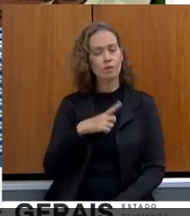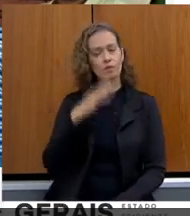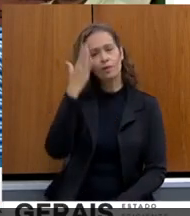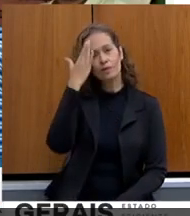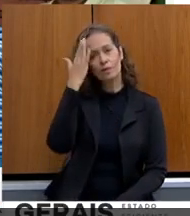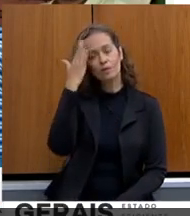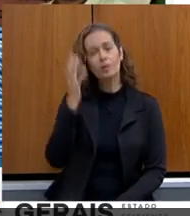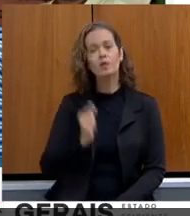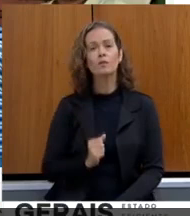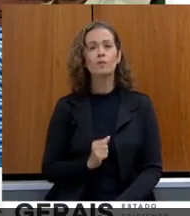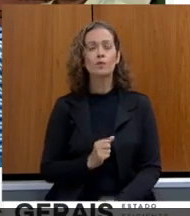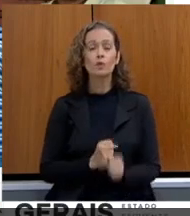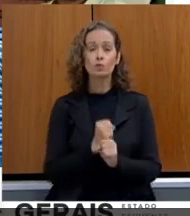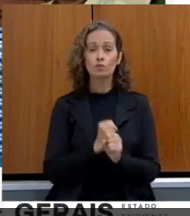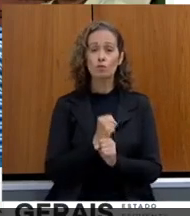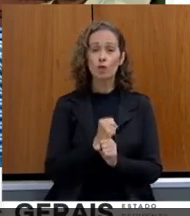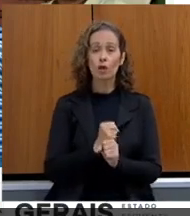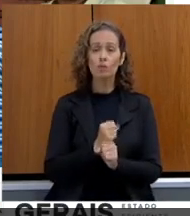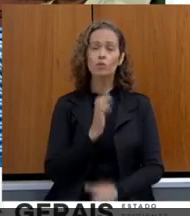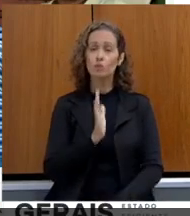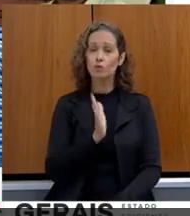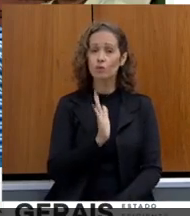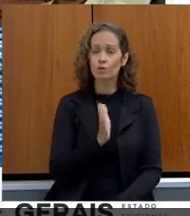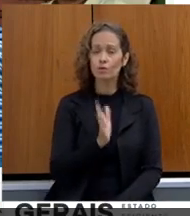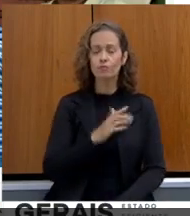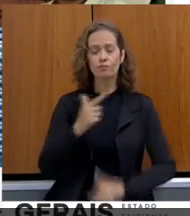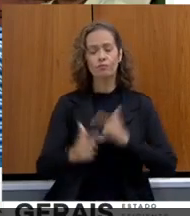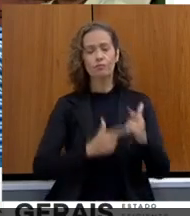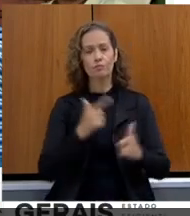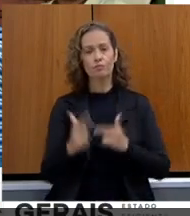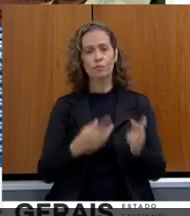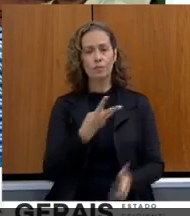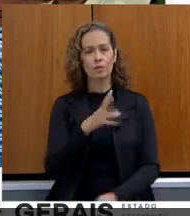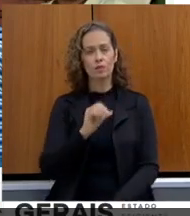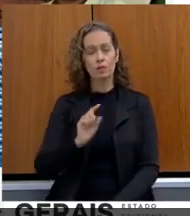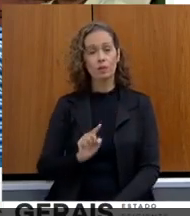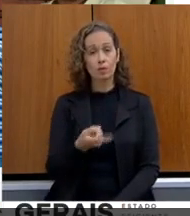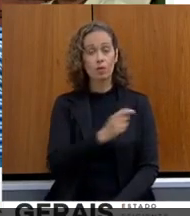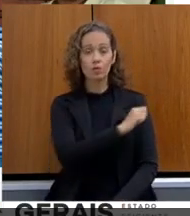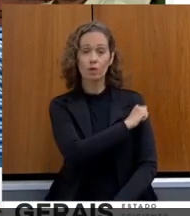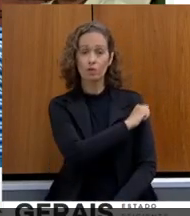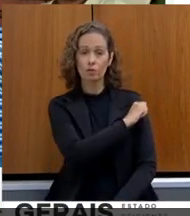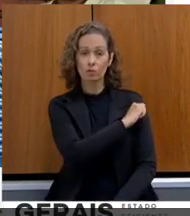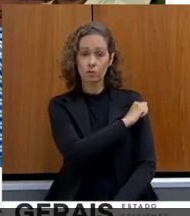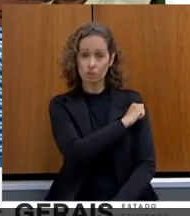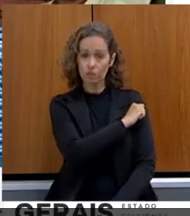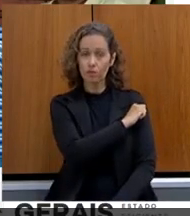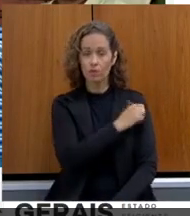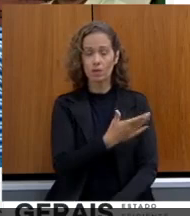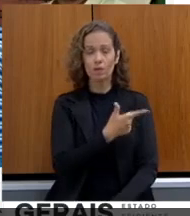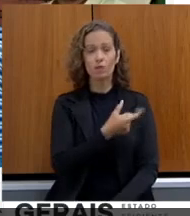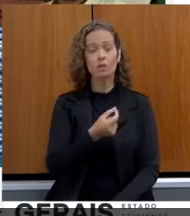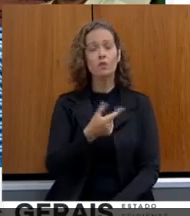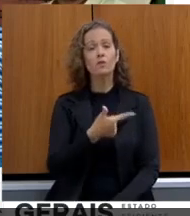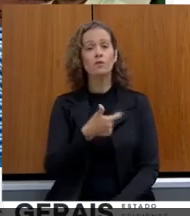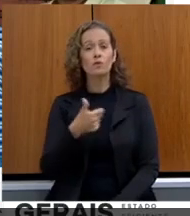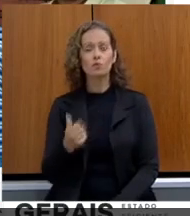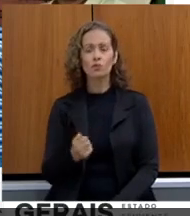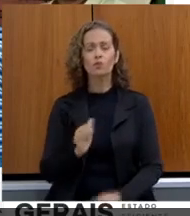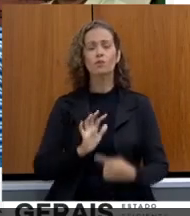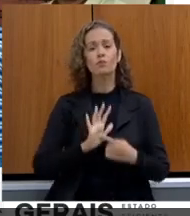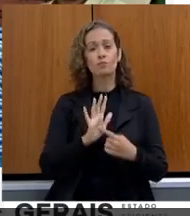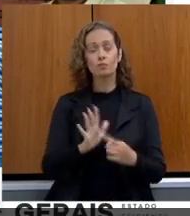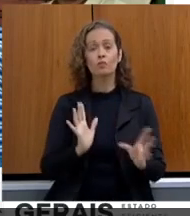o nome de 20 né já tínhamos tido um trabalho de 30 mil alunos e em 2021 nós